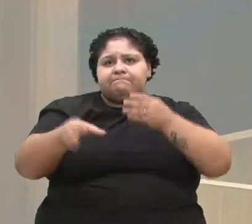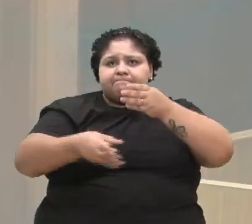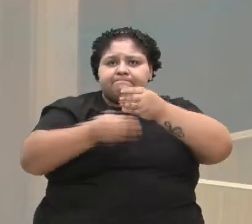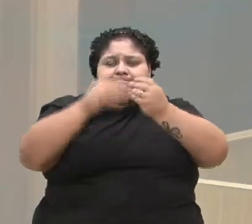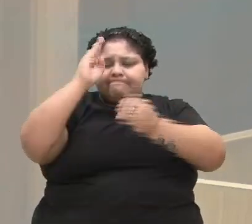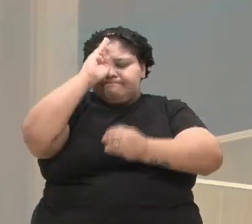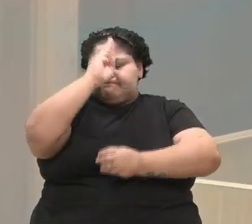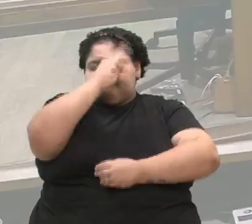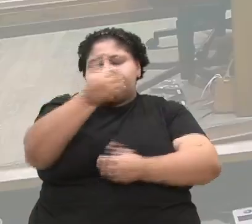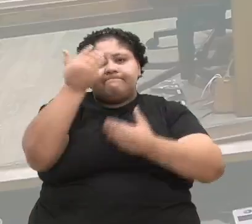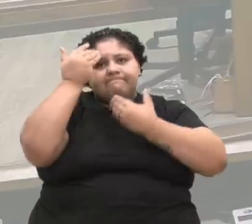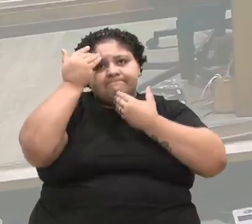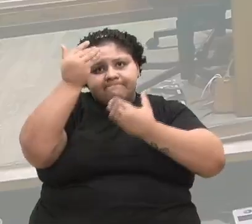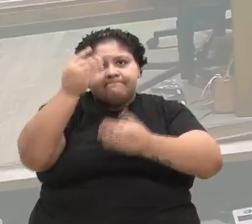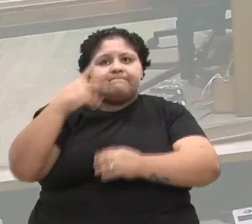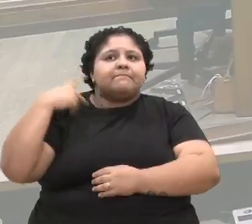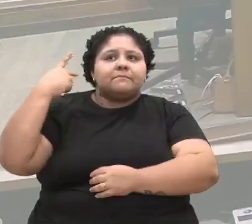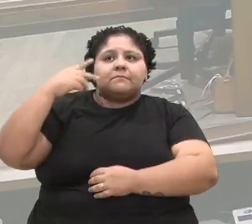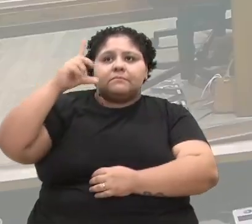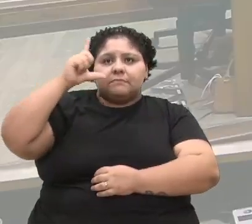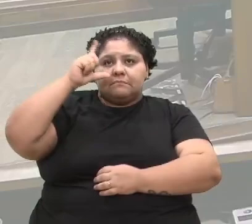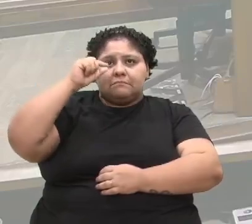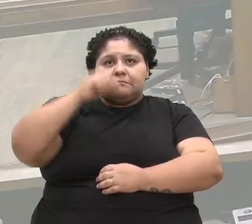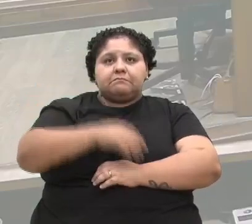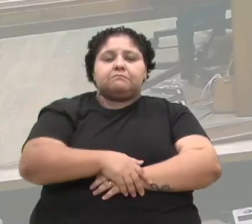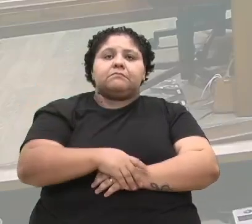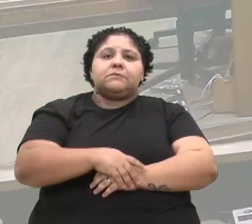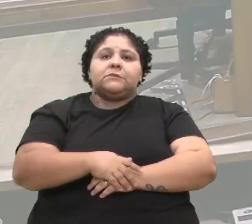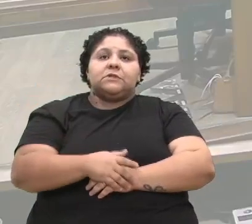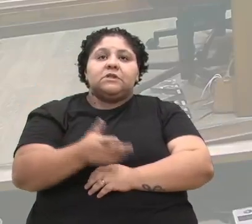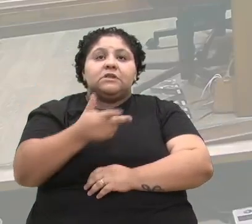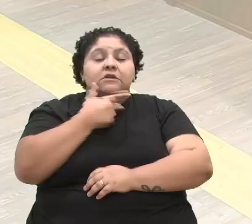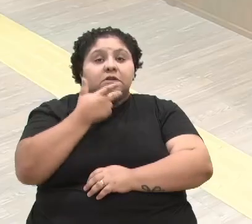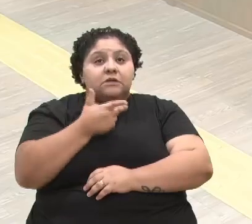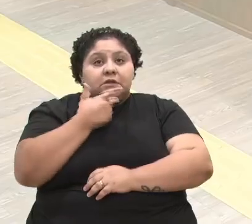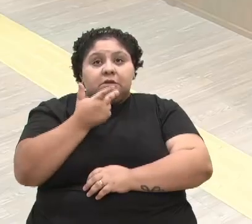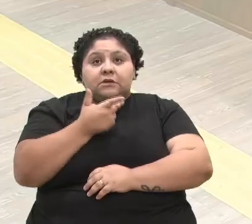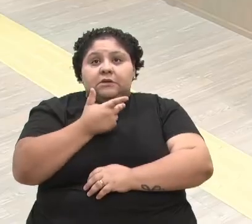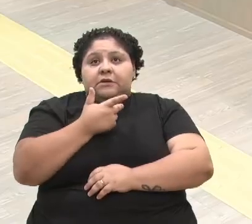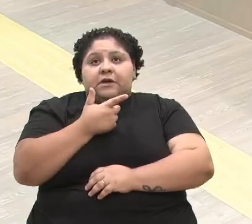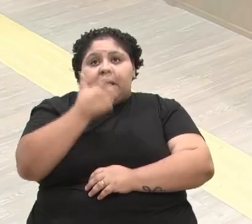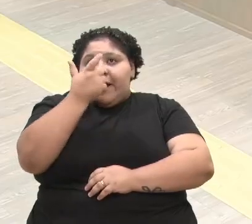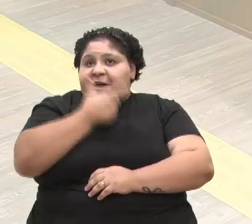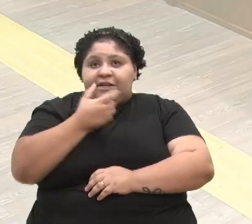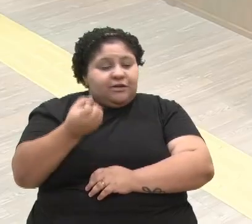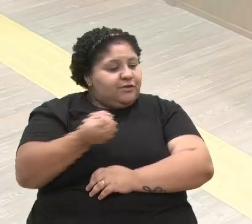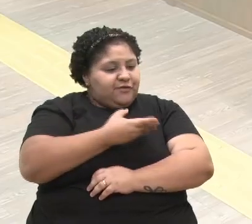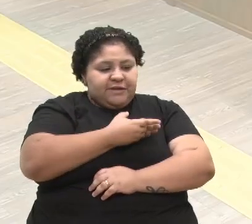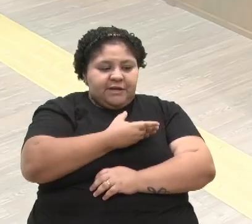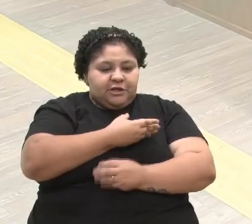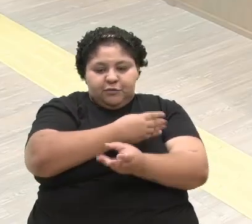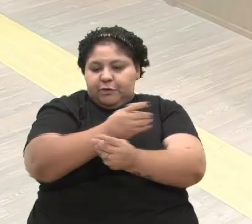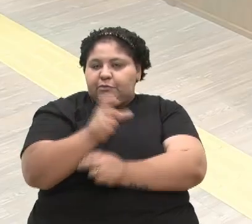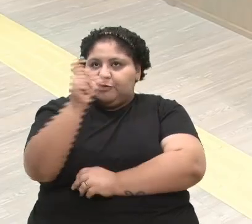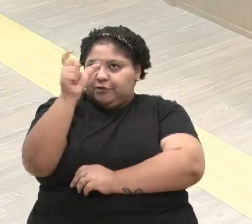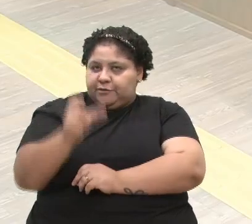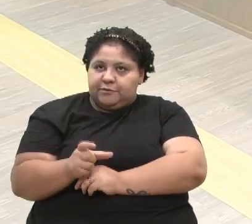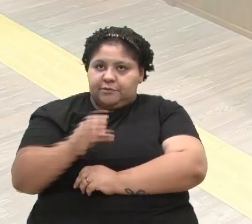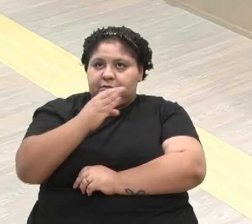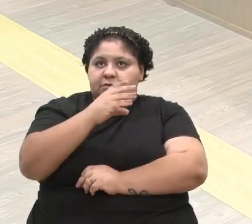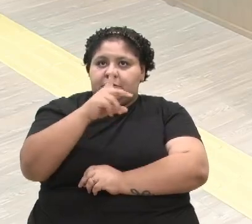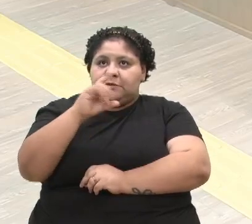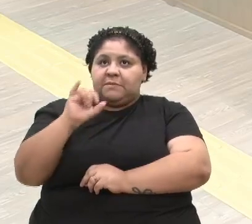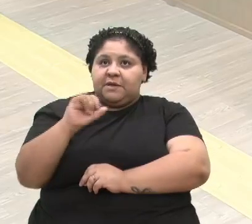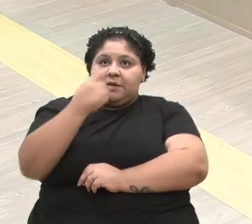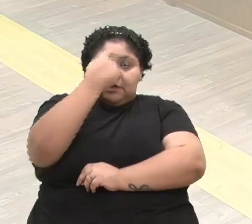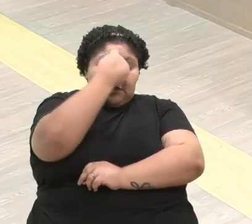Bom, o relato que o senhor está fazendo, eu sei que talvez não é novidades para muita gente. A CPI